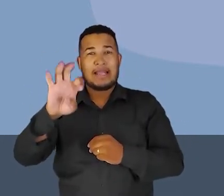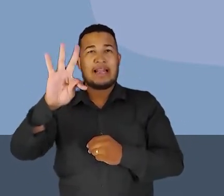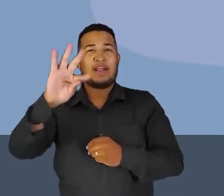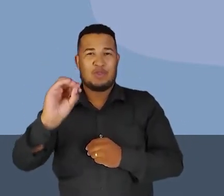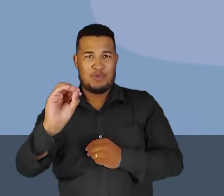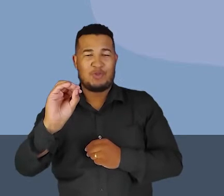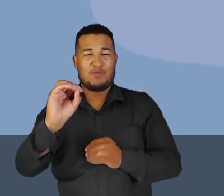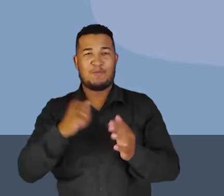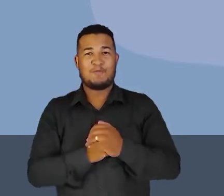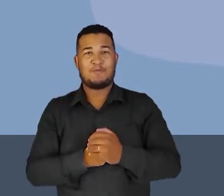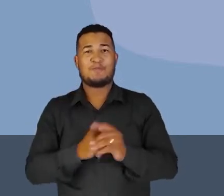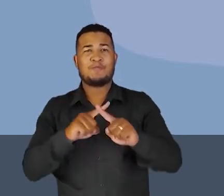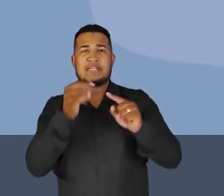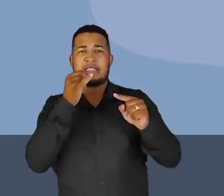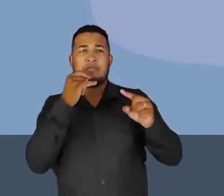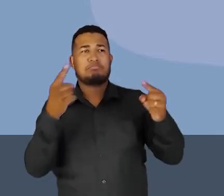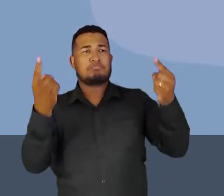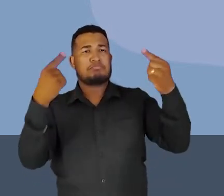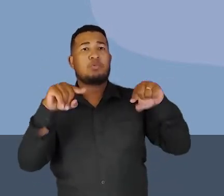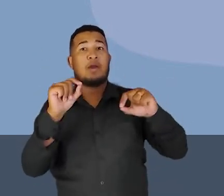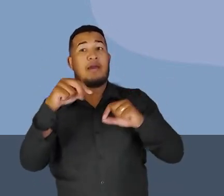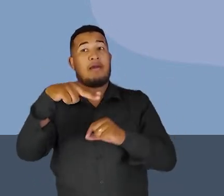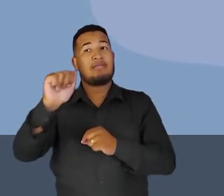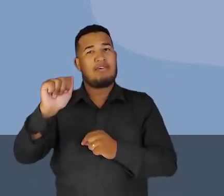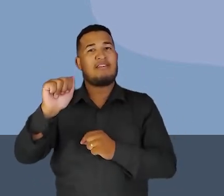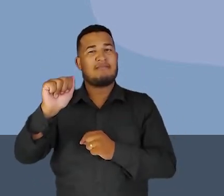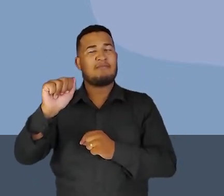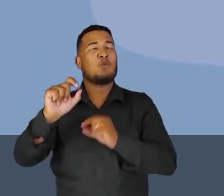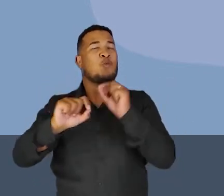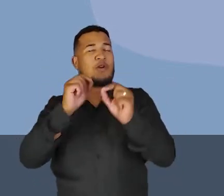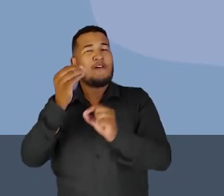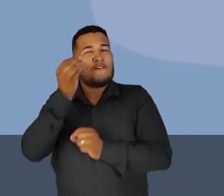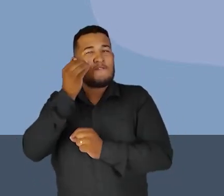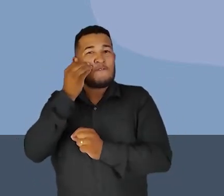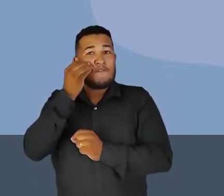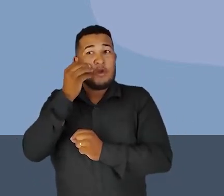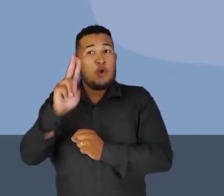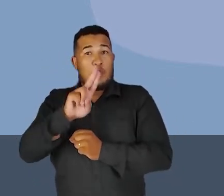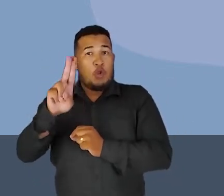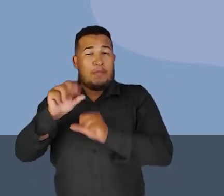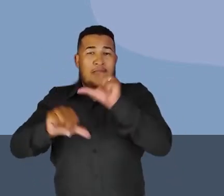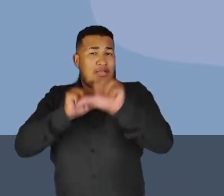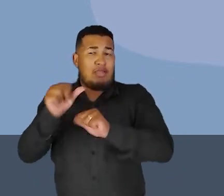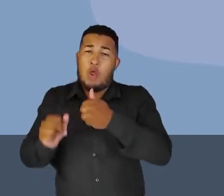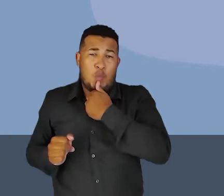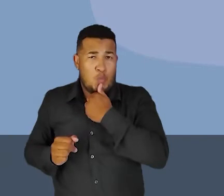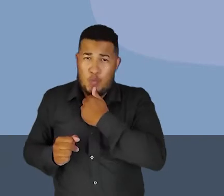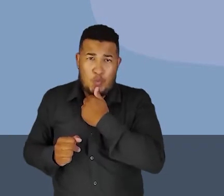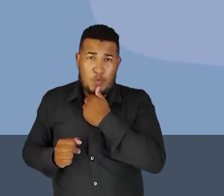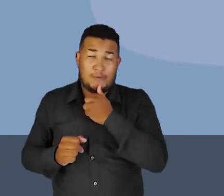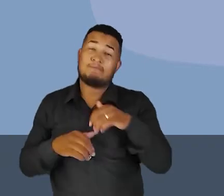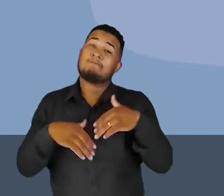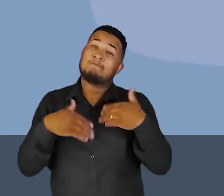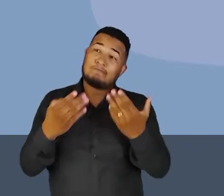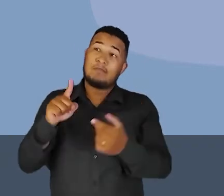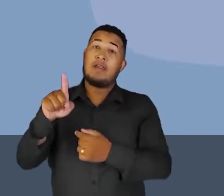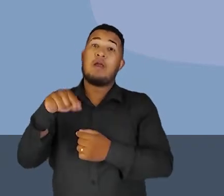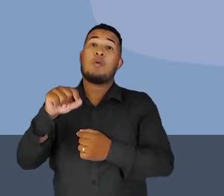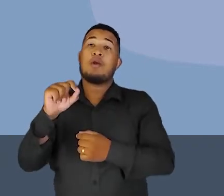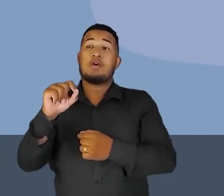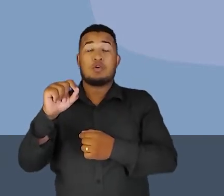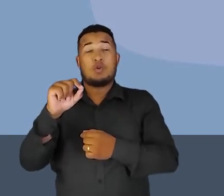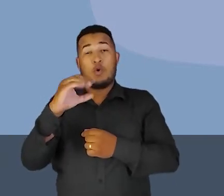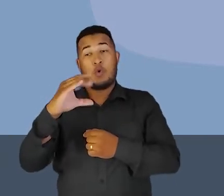cloreto. E como o cátion é o Na, que é o sódio, como a gente disse, o nome do cátion não muda, o nome desse sal